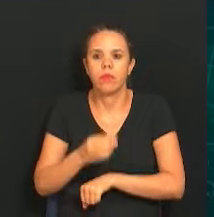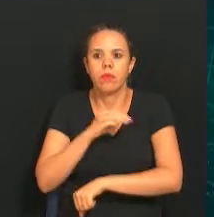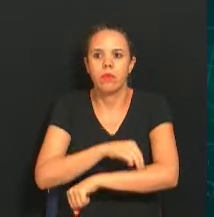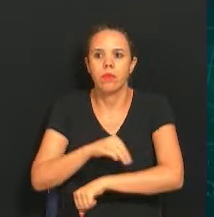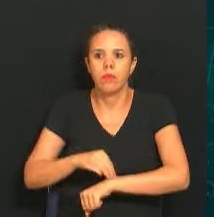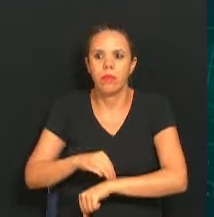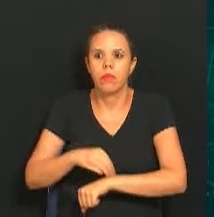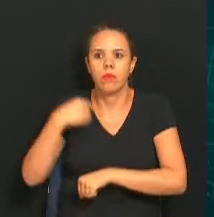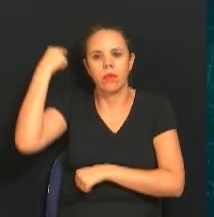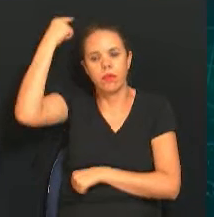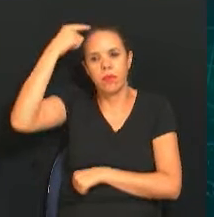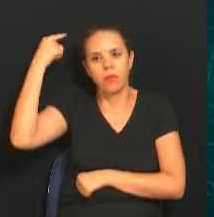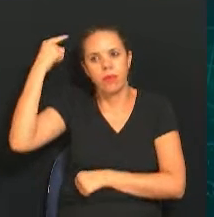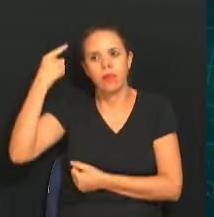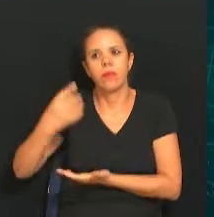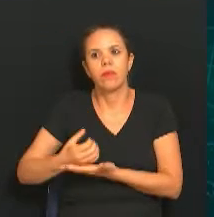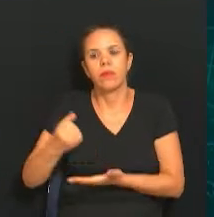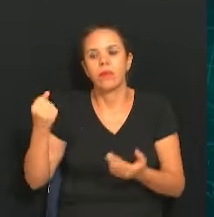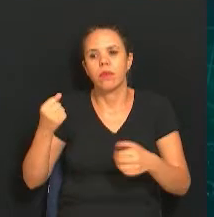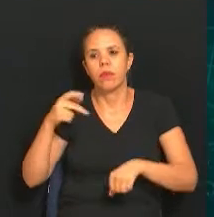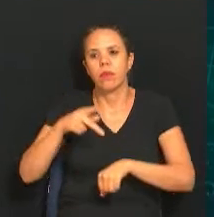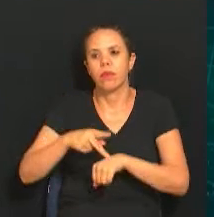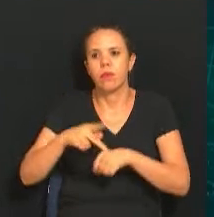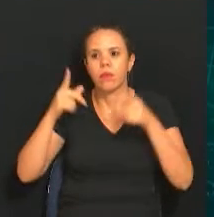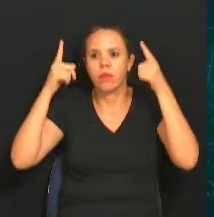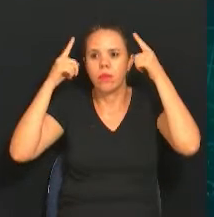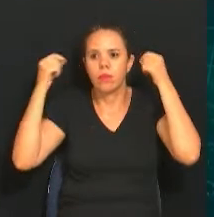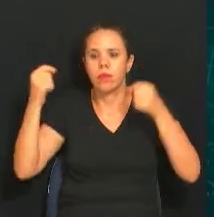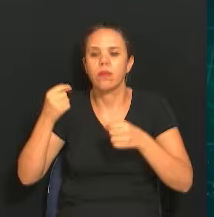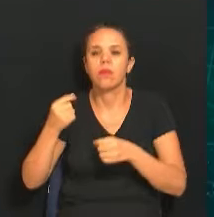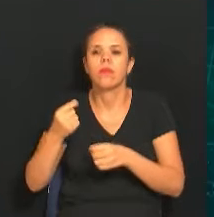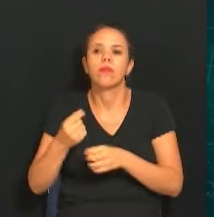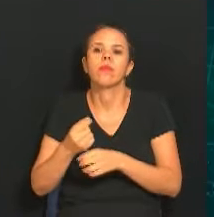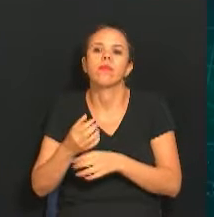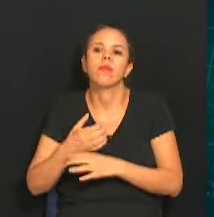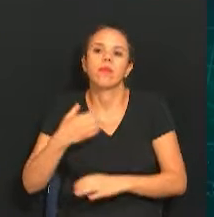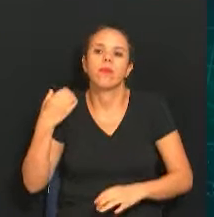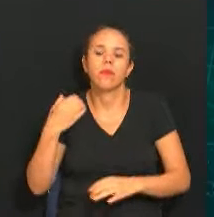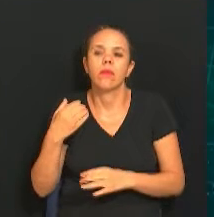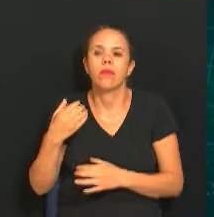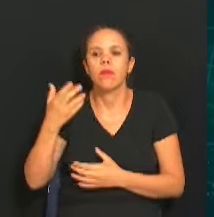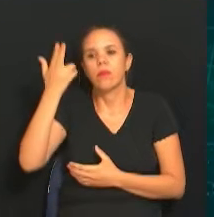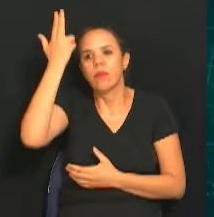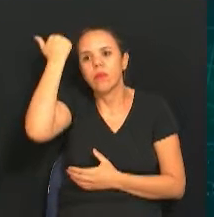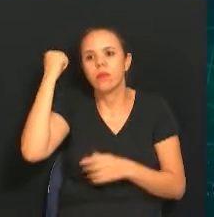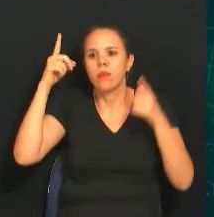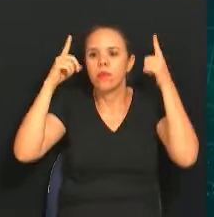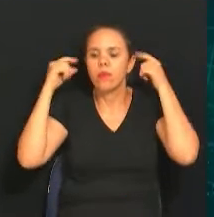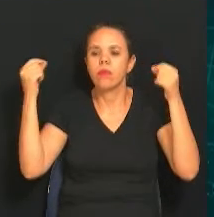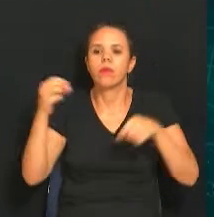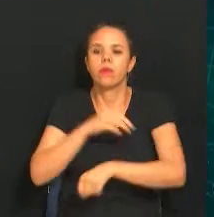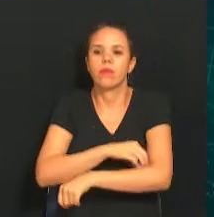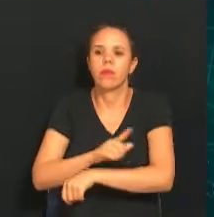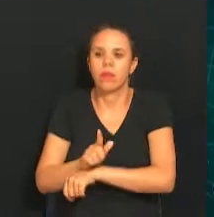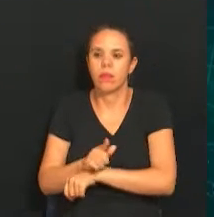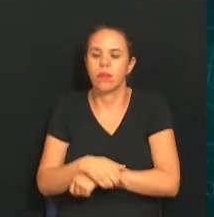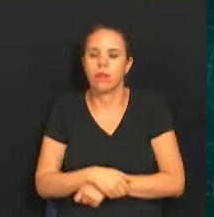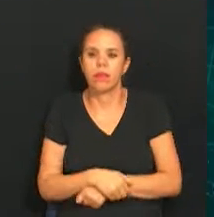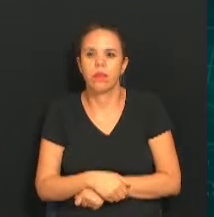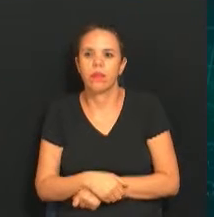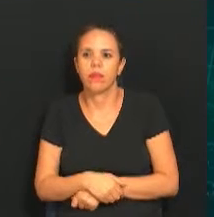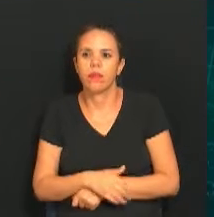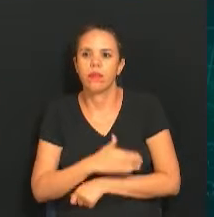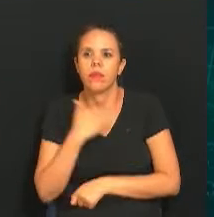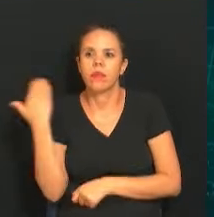Odessa Montemor Santo Antônio de Posse Pedreira Engenheiro Coelho Holambra e Morungaba Vamos falar agora